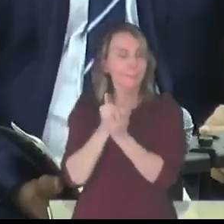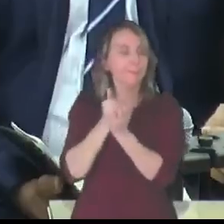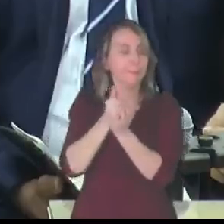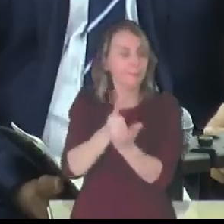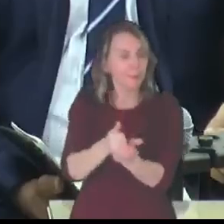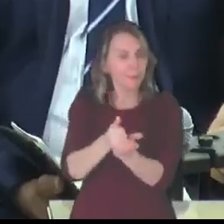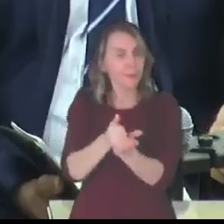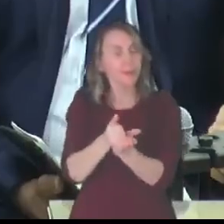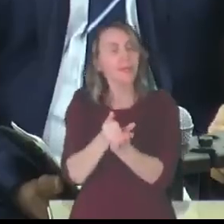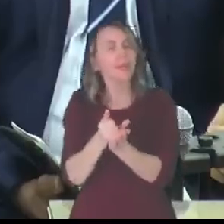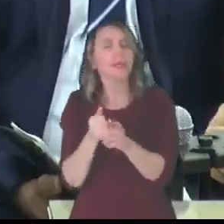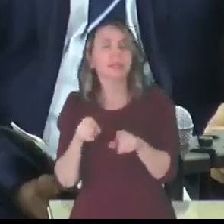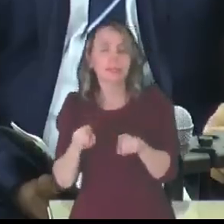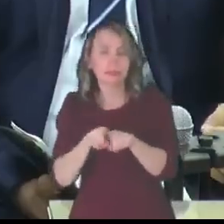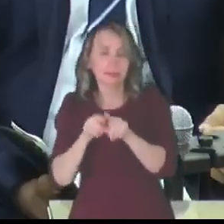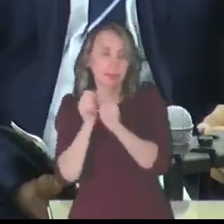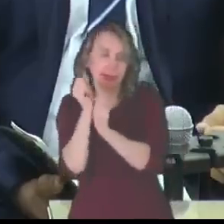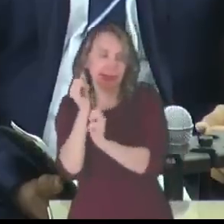amém